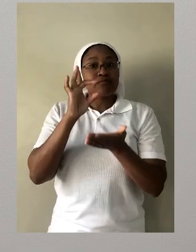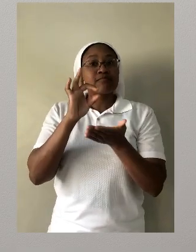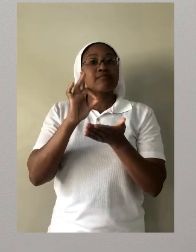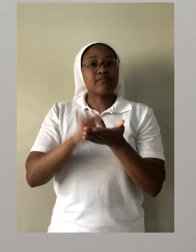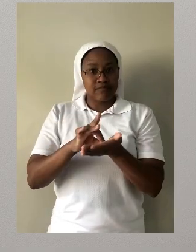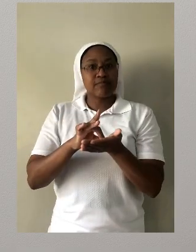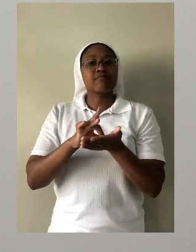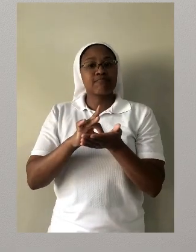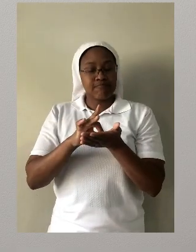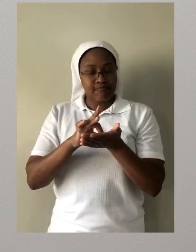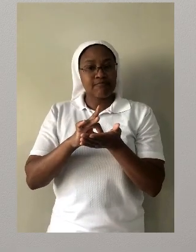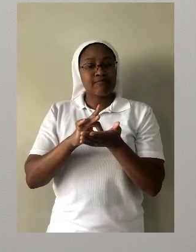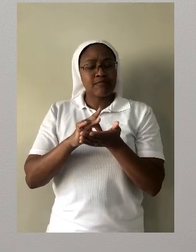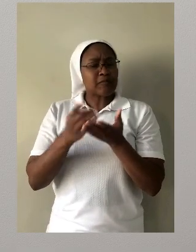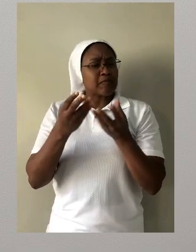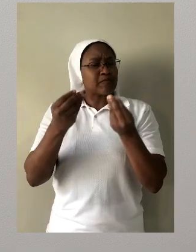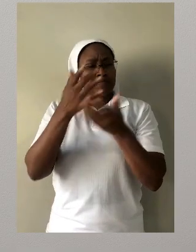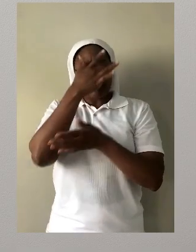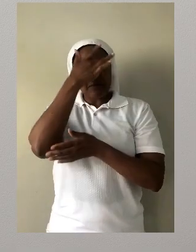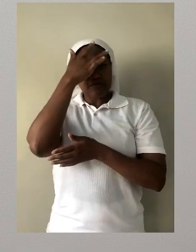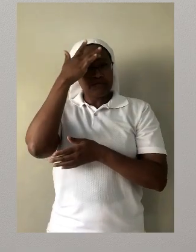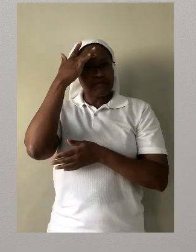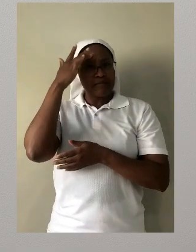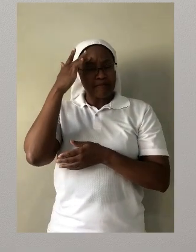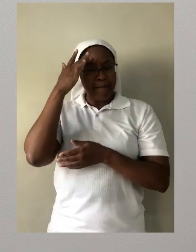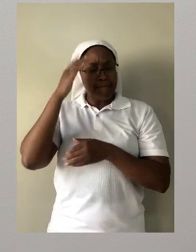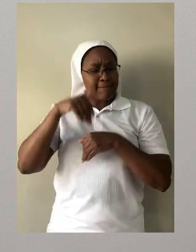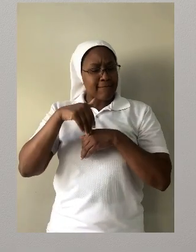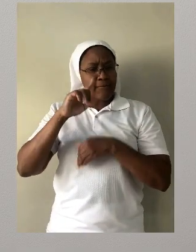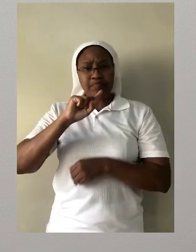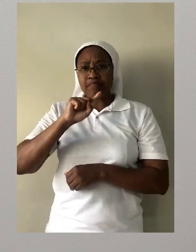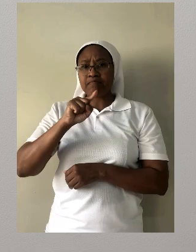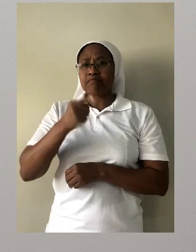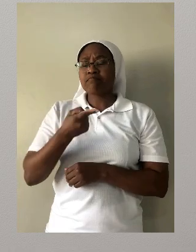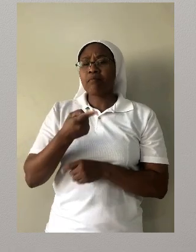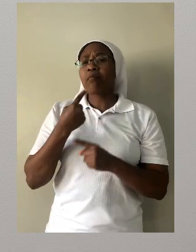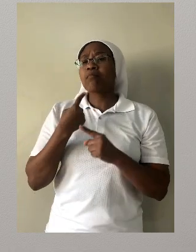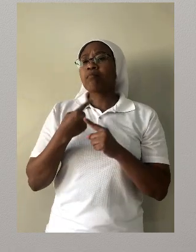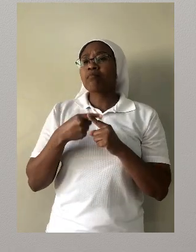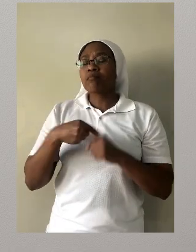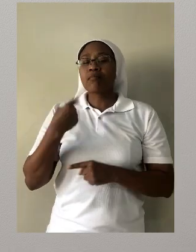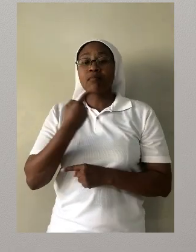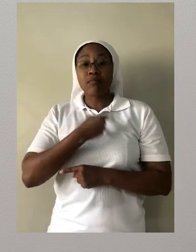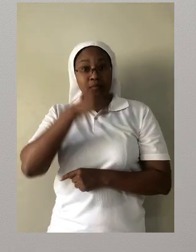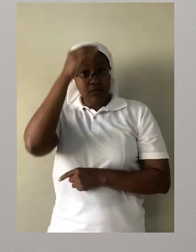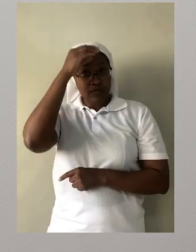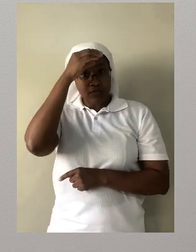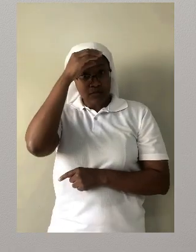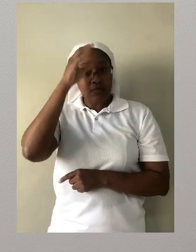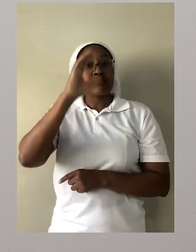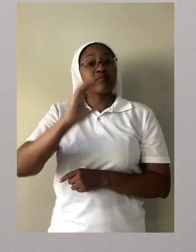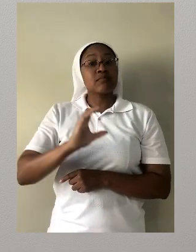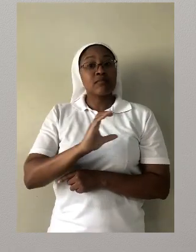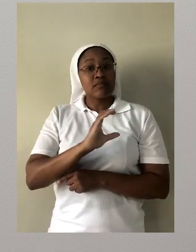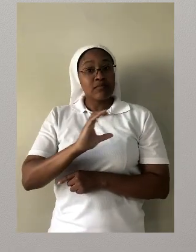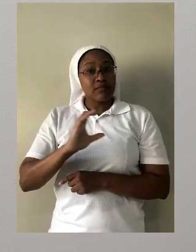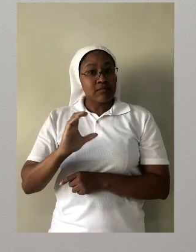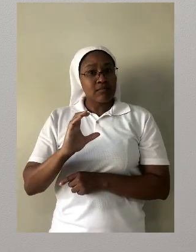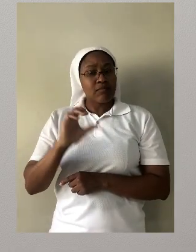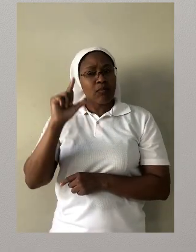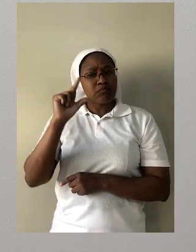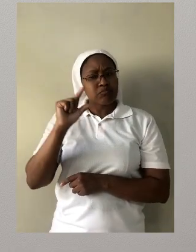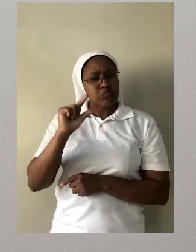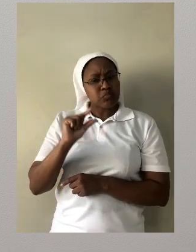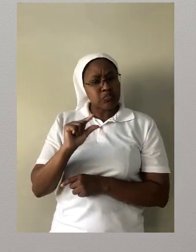de fato, muitas pessoas, mais de 1000. Por que é que nós, os cristãos católicos,